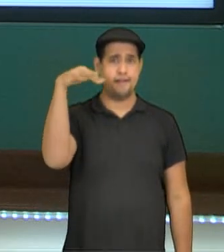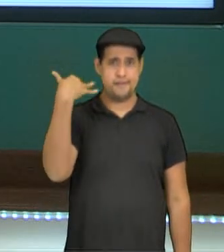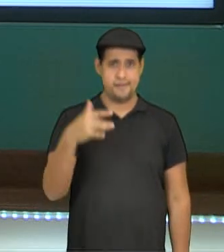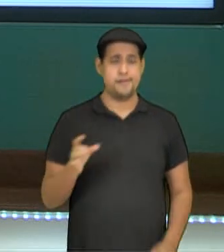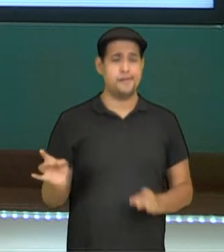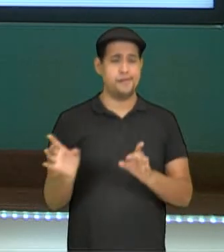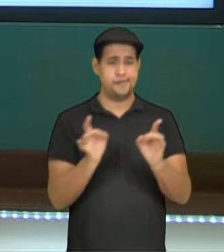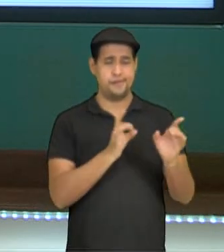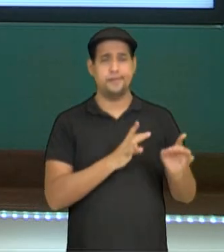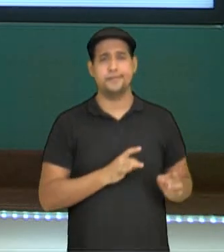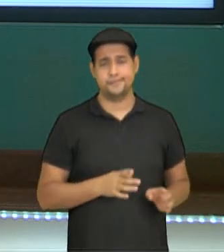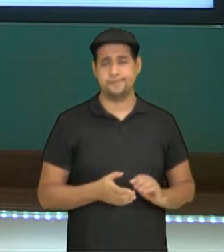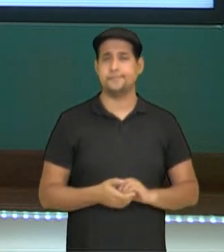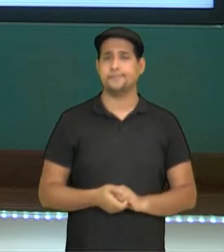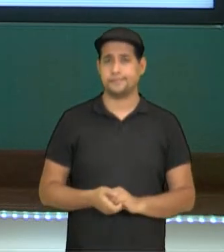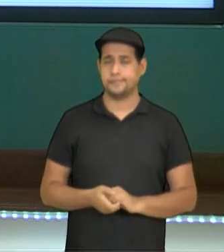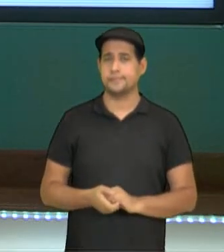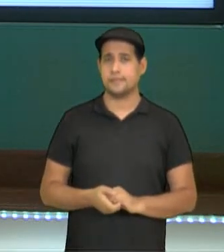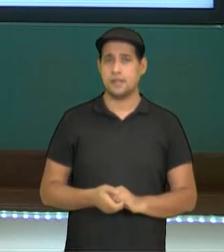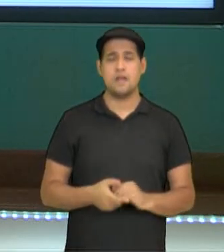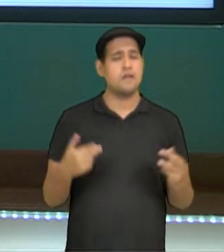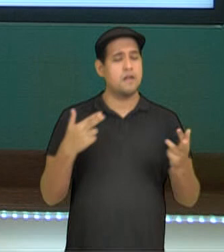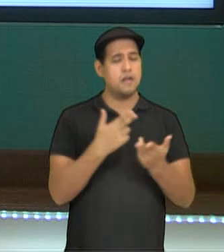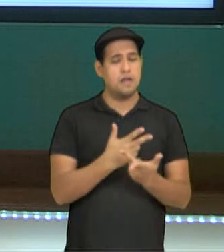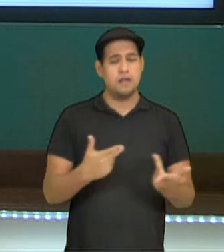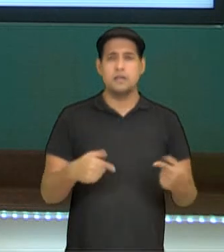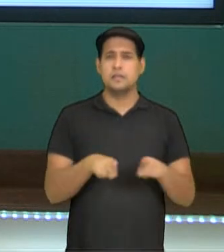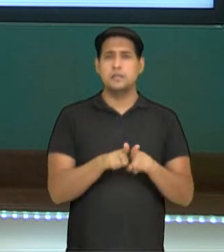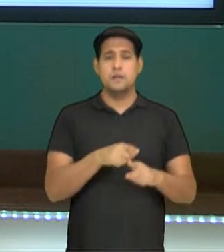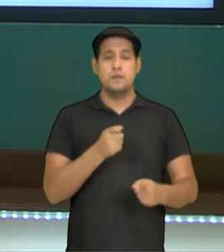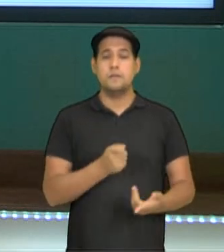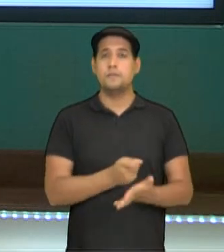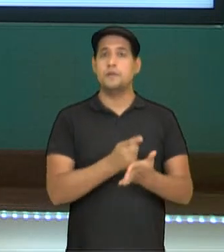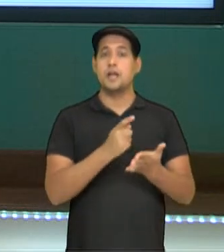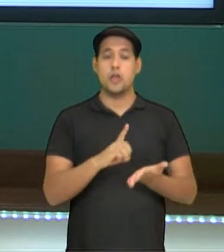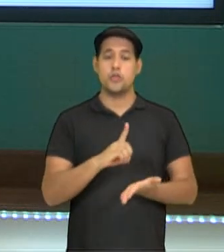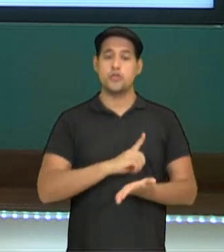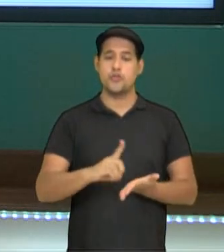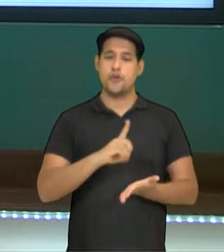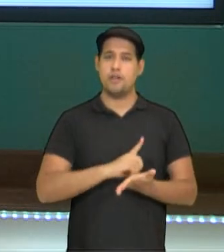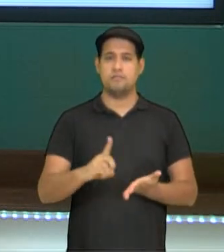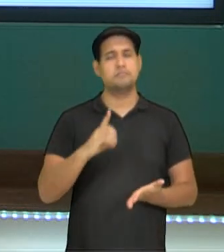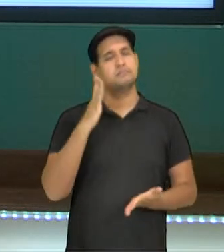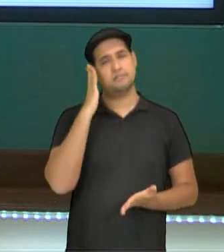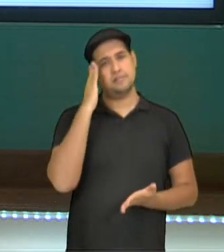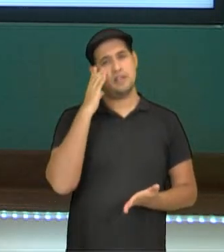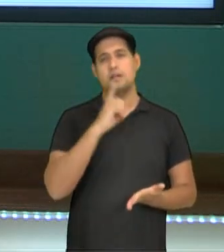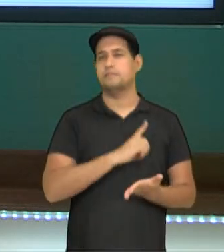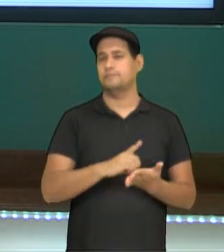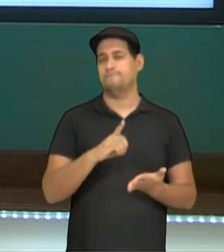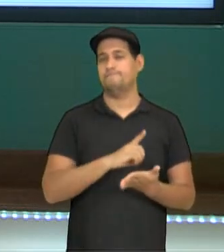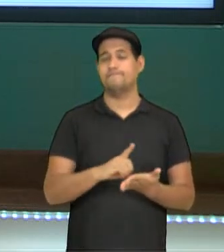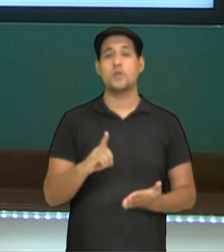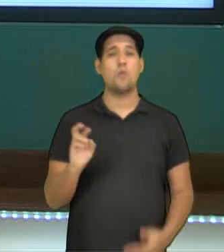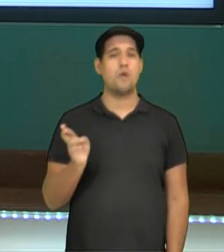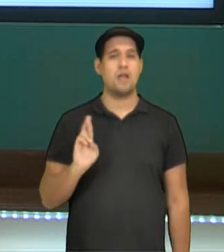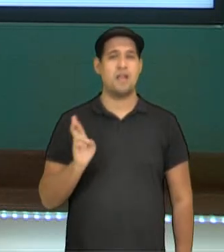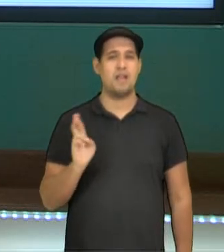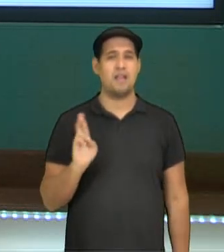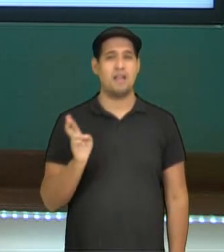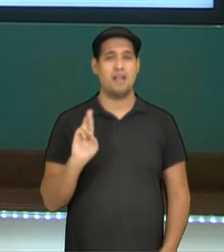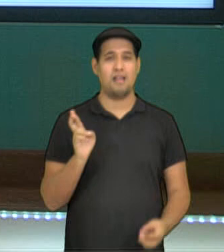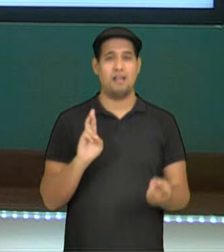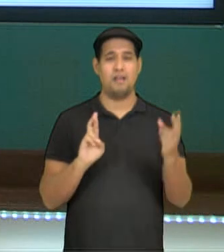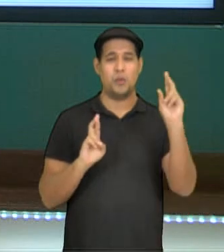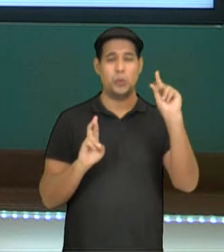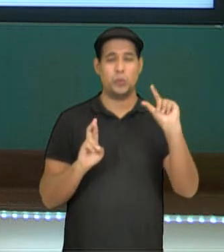dessas transmissões. Muitas transmissões elas são pagas em dólar, e a gente sabe, né, que o real está